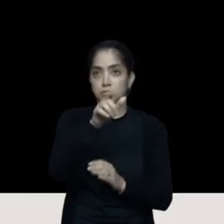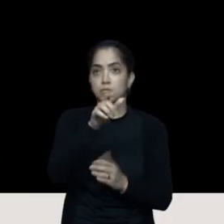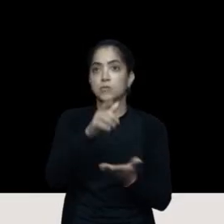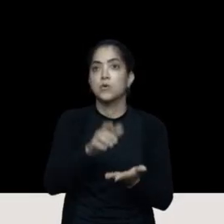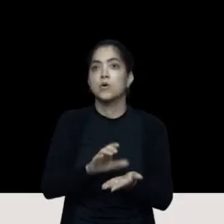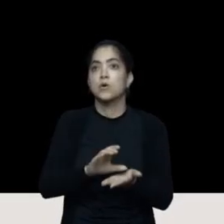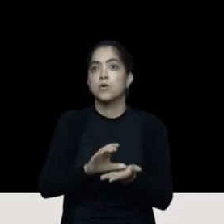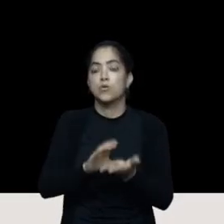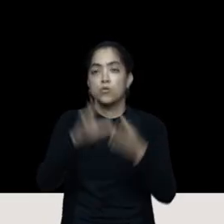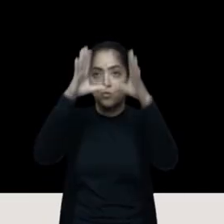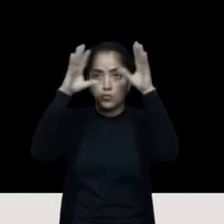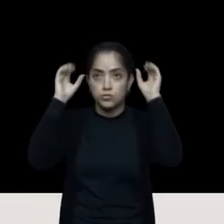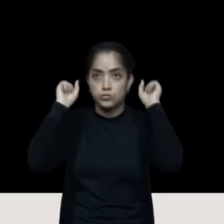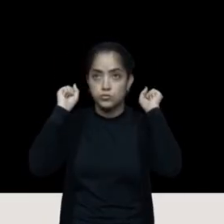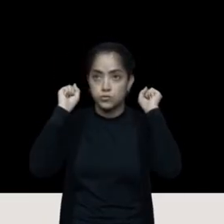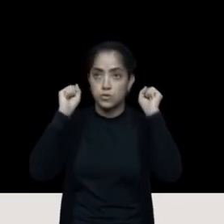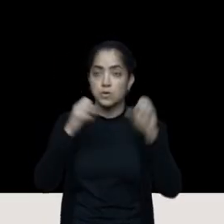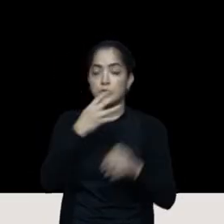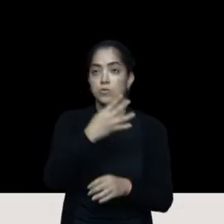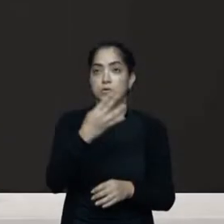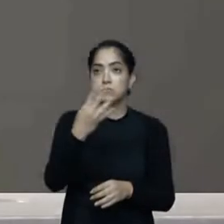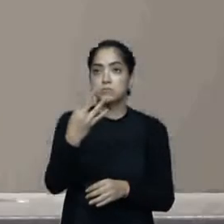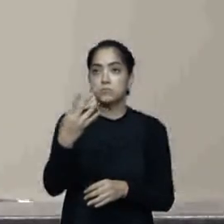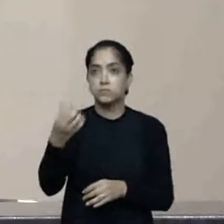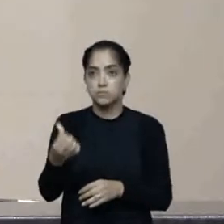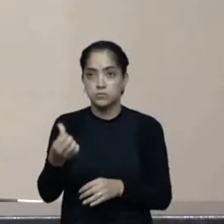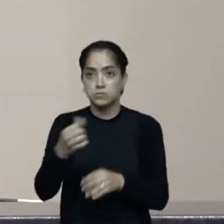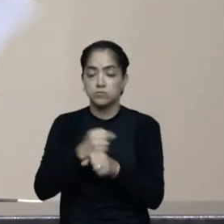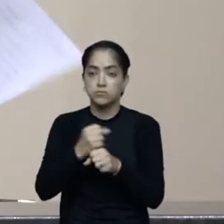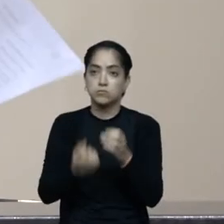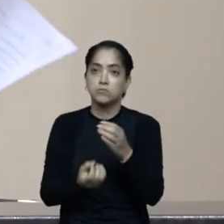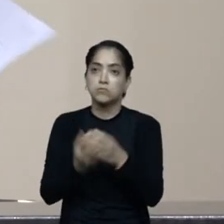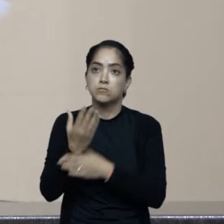pelos 46 anos de criação. Em discussão.